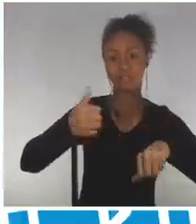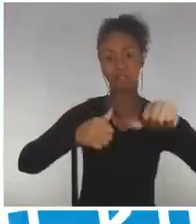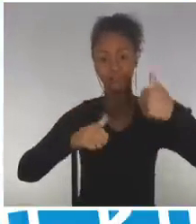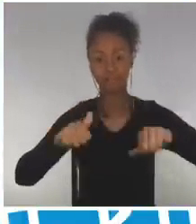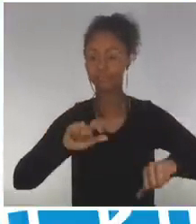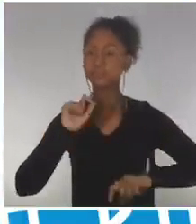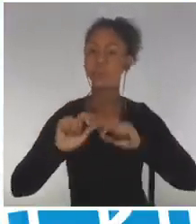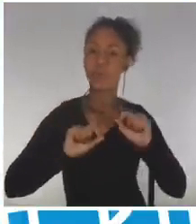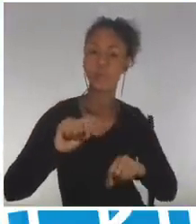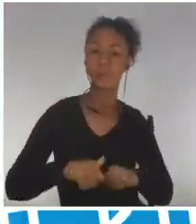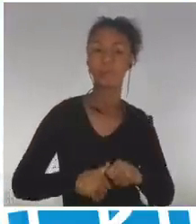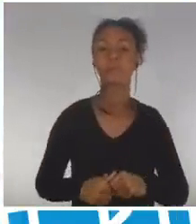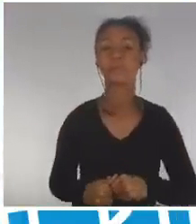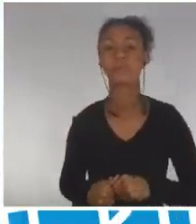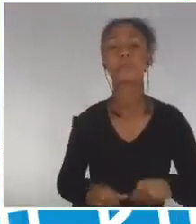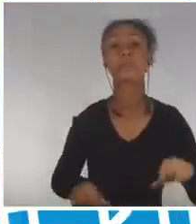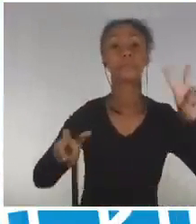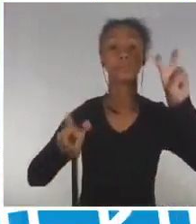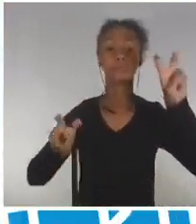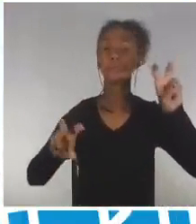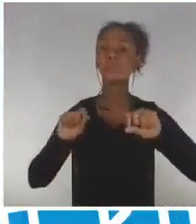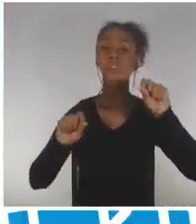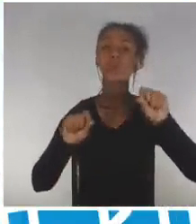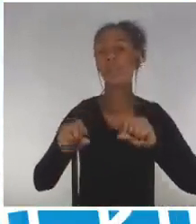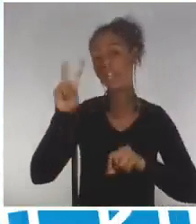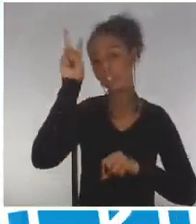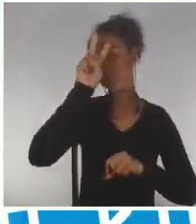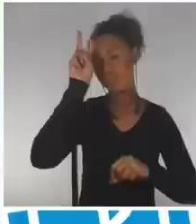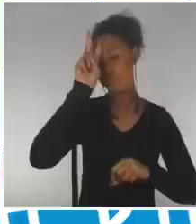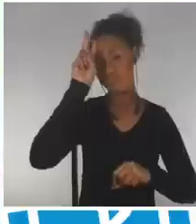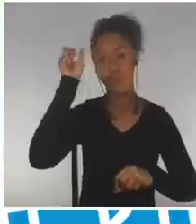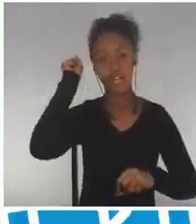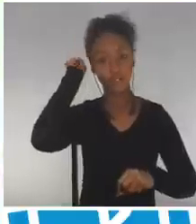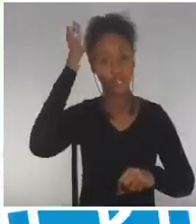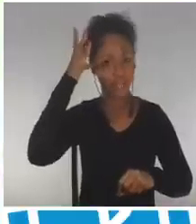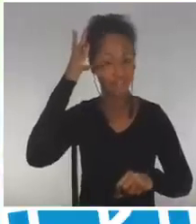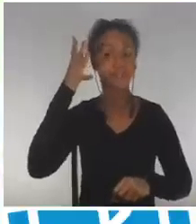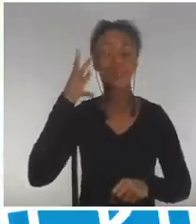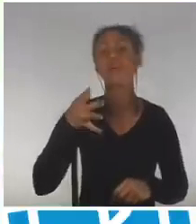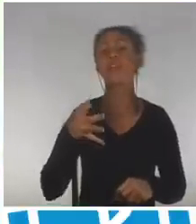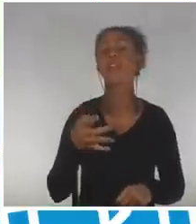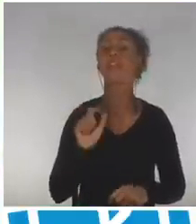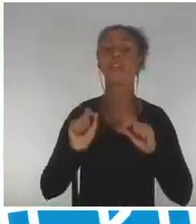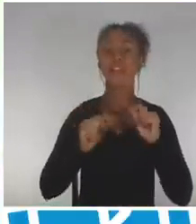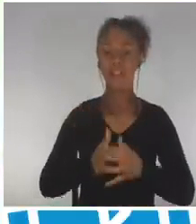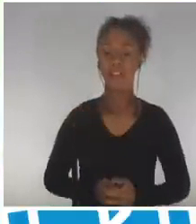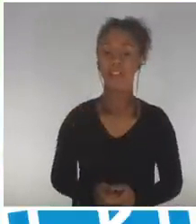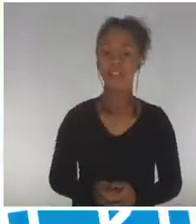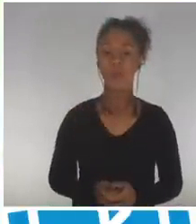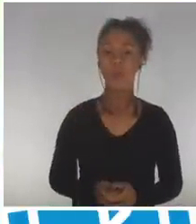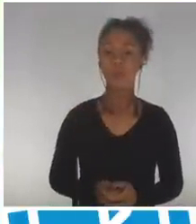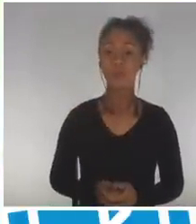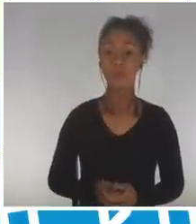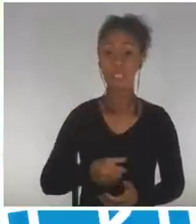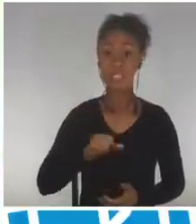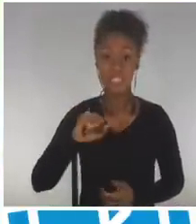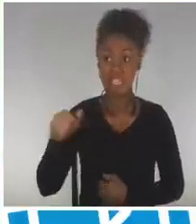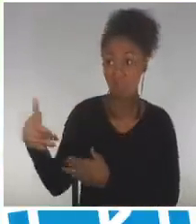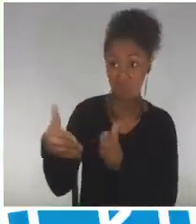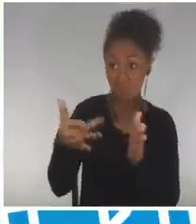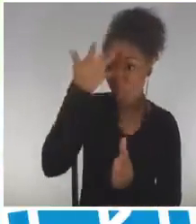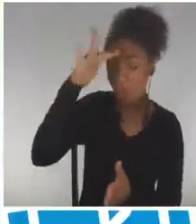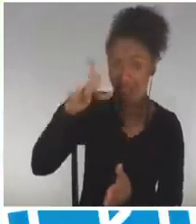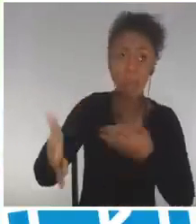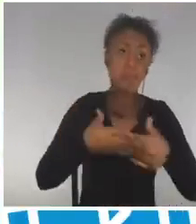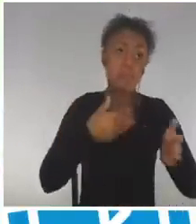simples da Alice do País das Maravilhas, nosso Shakespeare, né, quando ele diz assim, que quem não sabe para onde ir, qualquer caminho